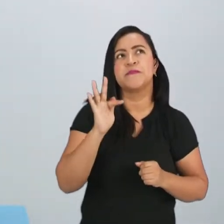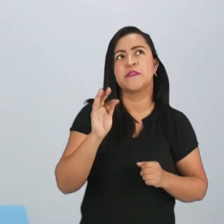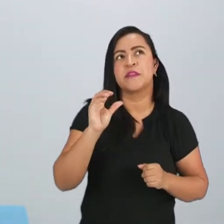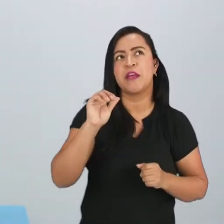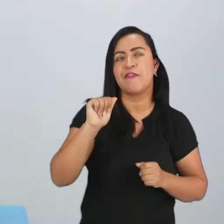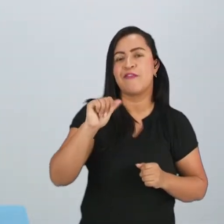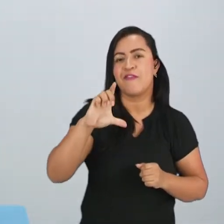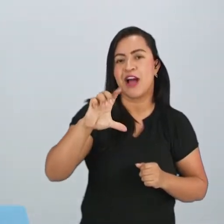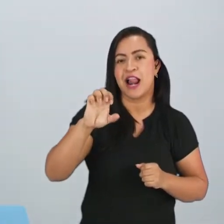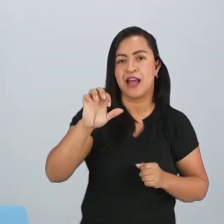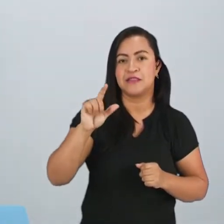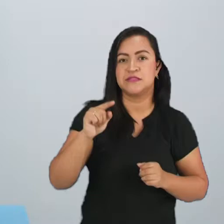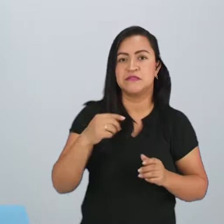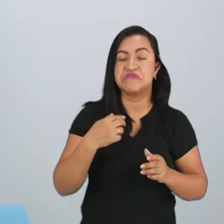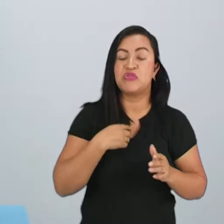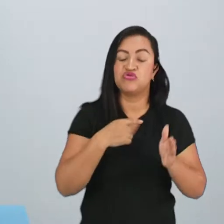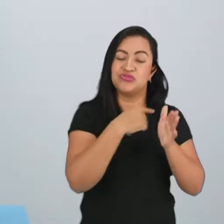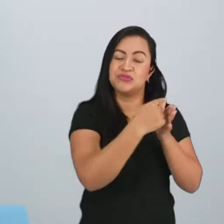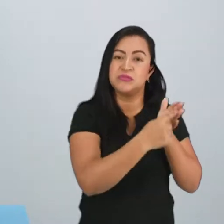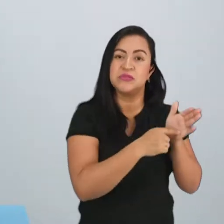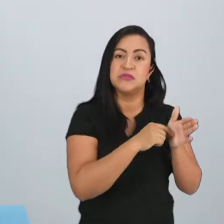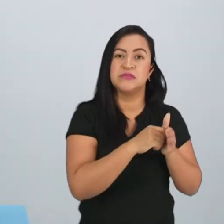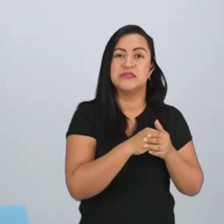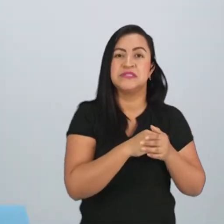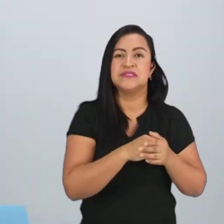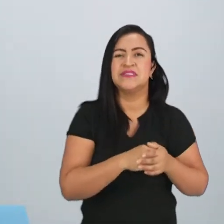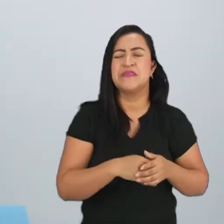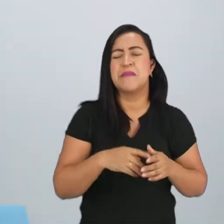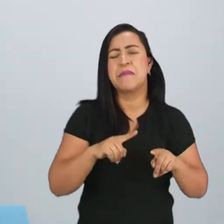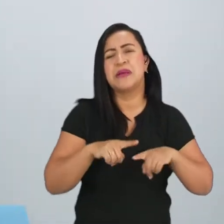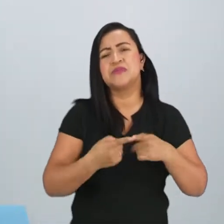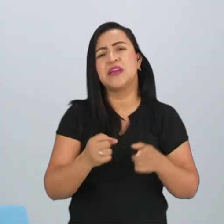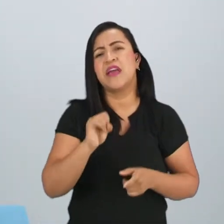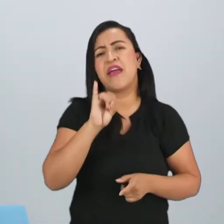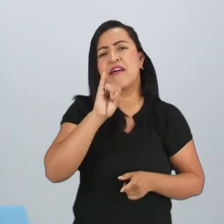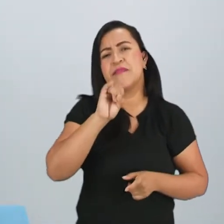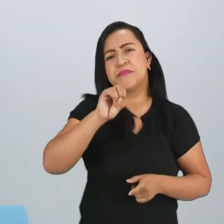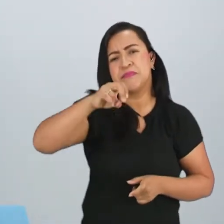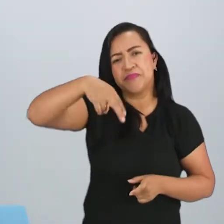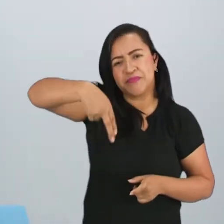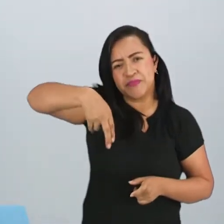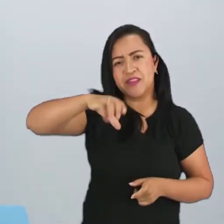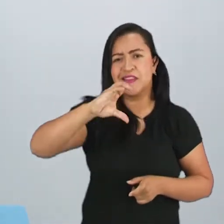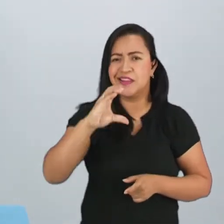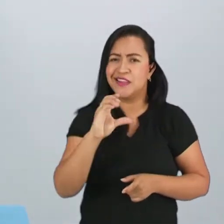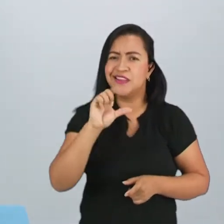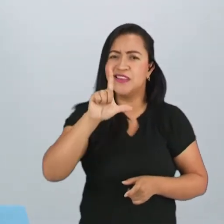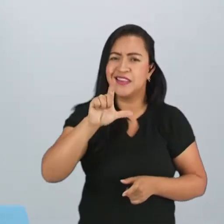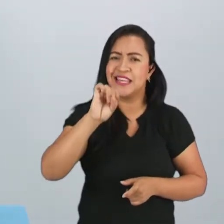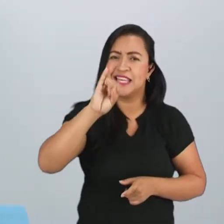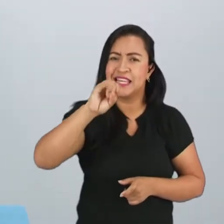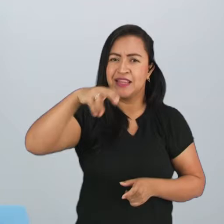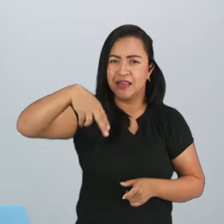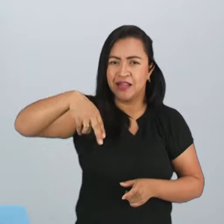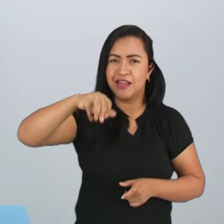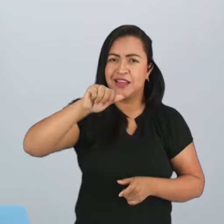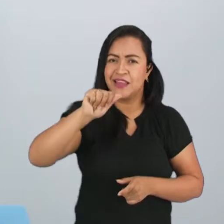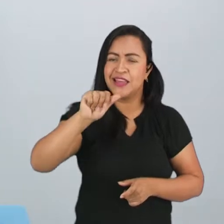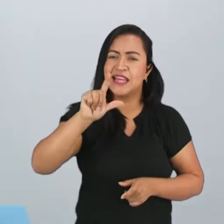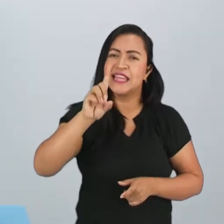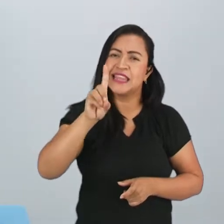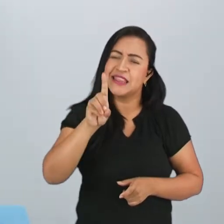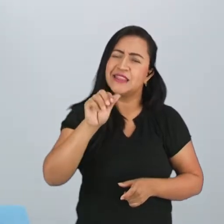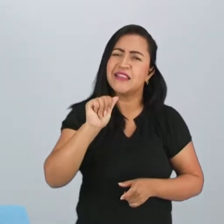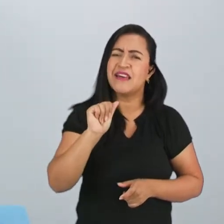sublinhado essa palavra lá, ó. Mas eu posso... O que é inclinada? Professora, eu não lembro o que é inclinada. Você pode procurar